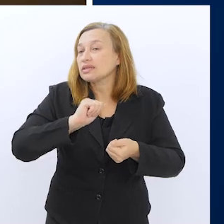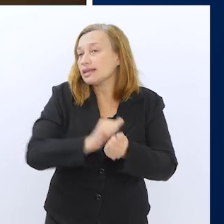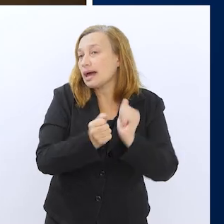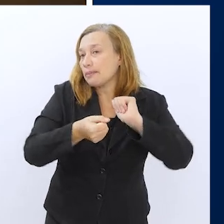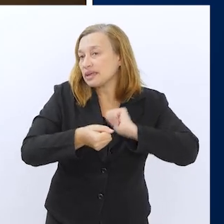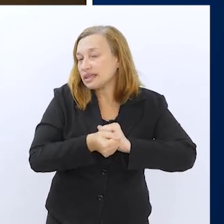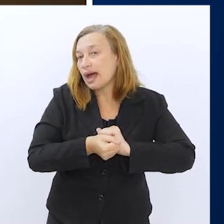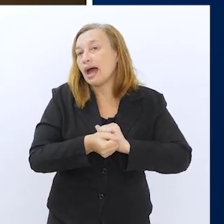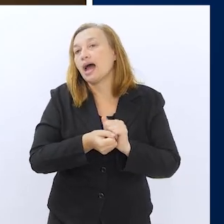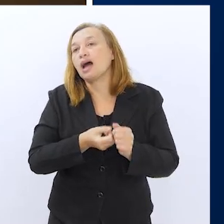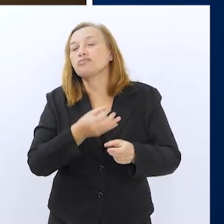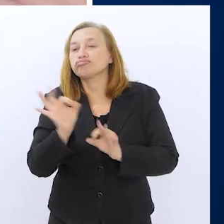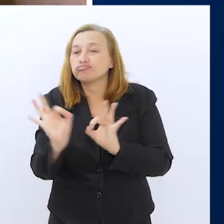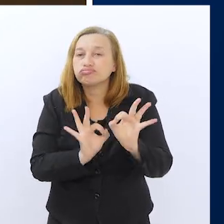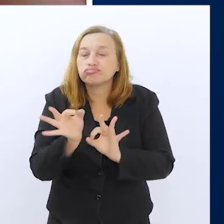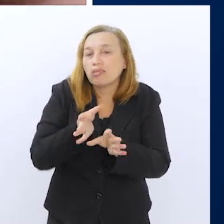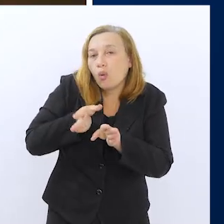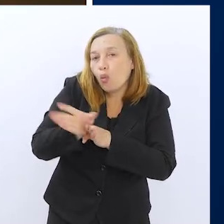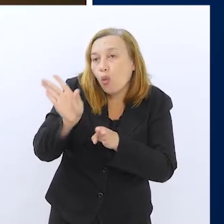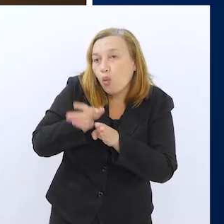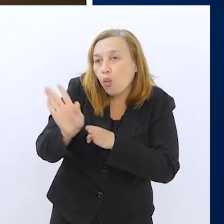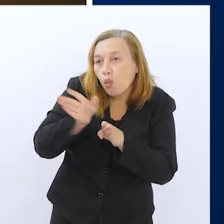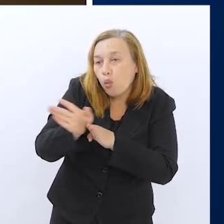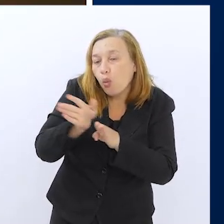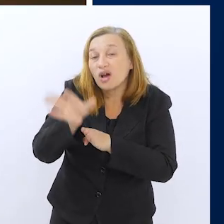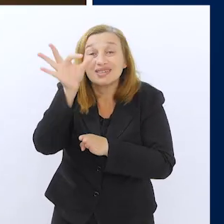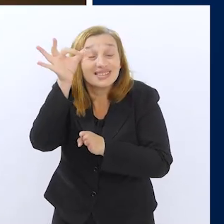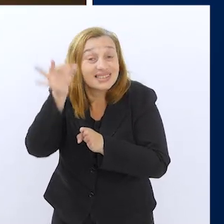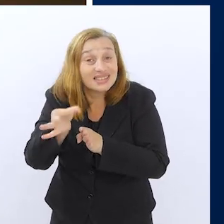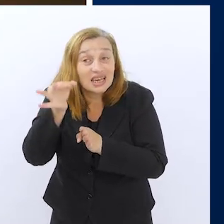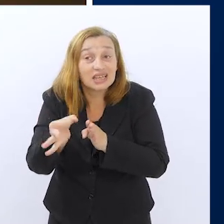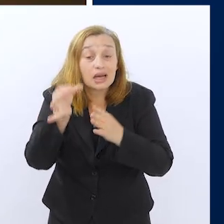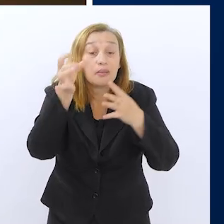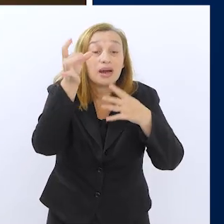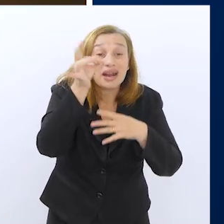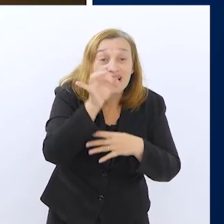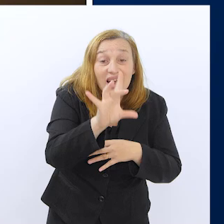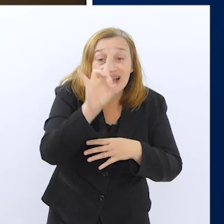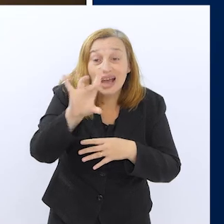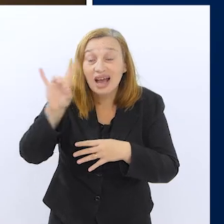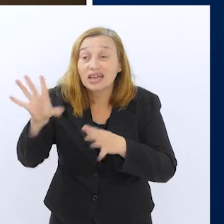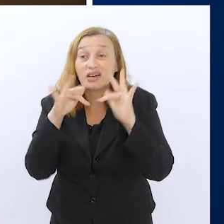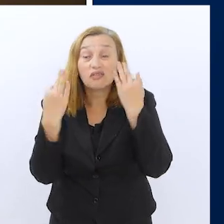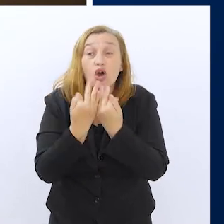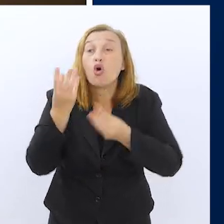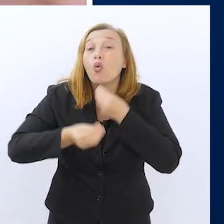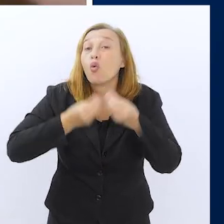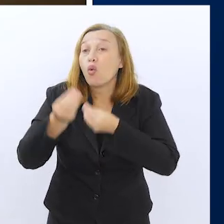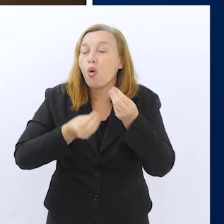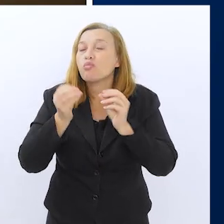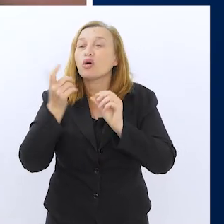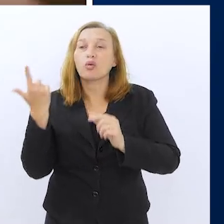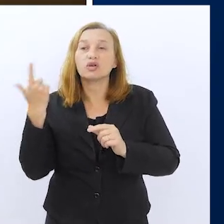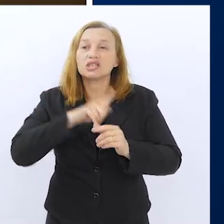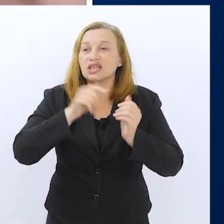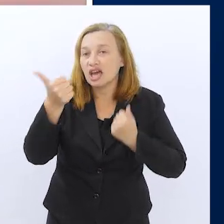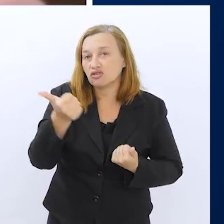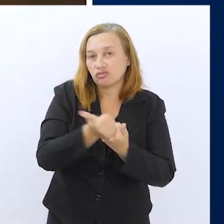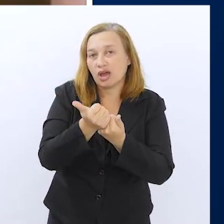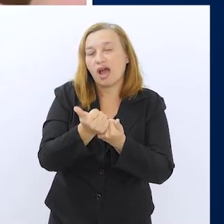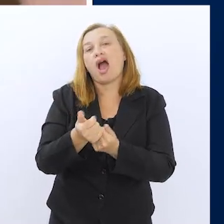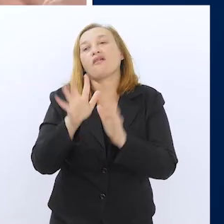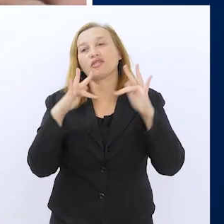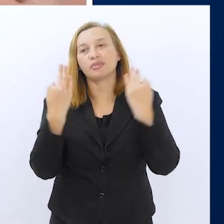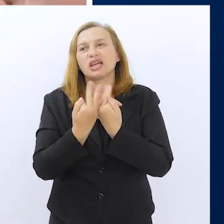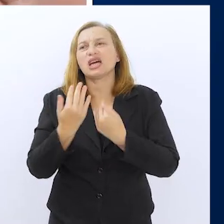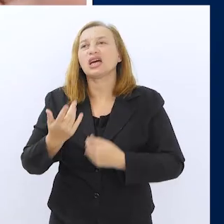que fazer ajustes, manuseios, orientações pertinentes para cada família, para ver como que naquele cenário a gente vai